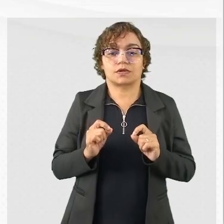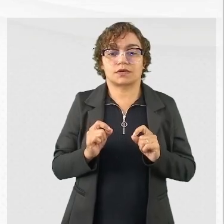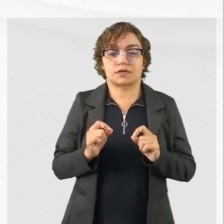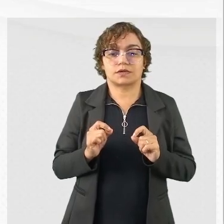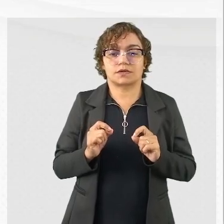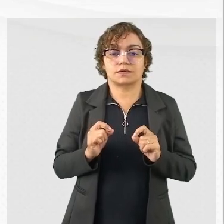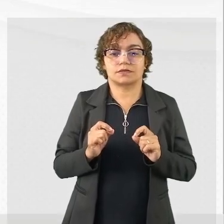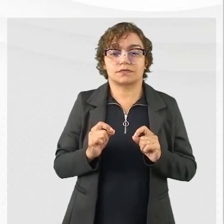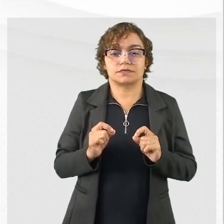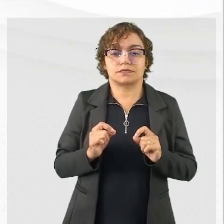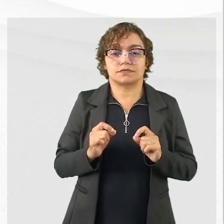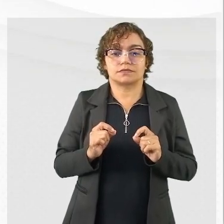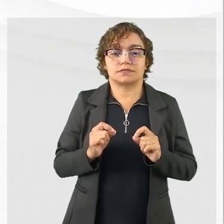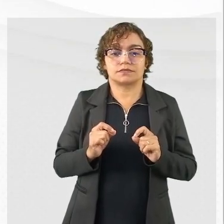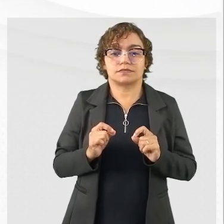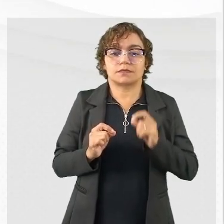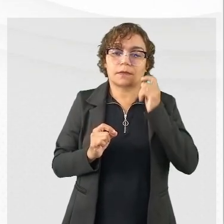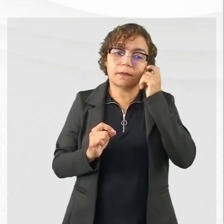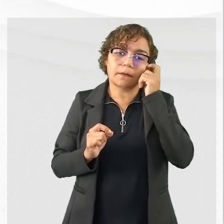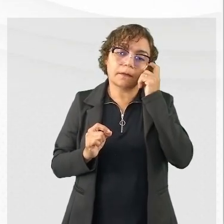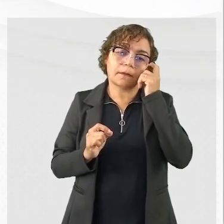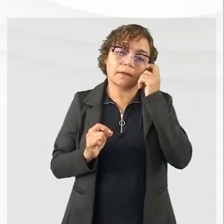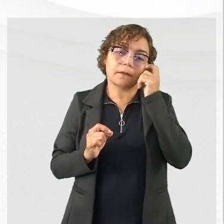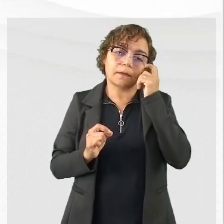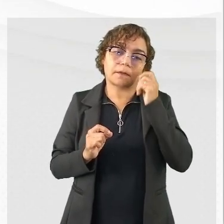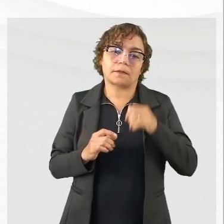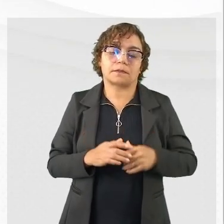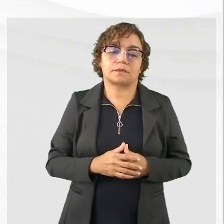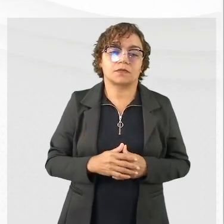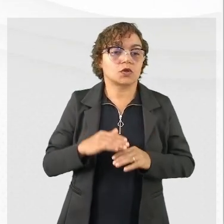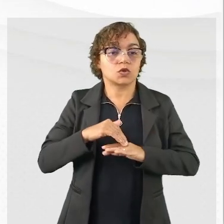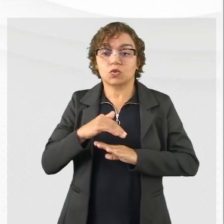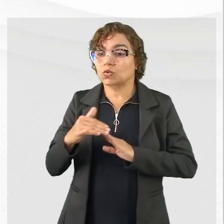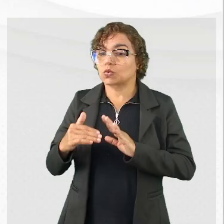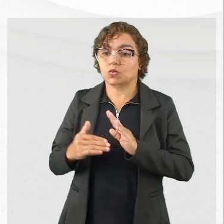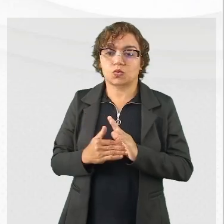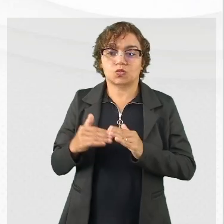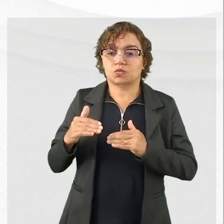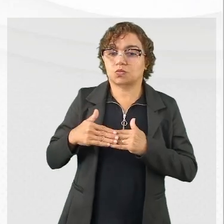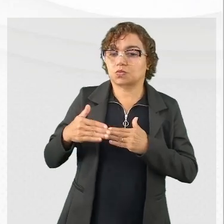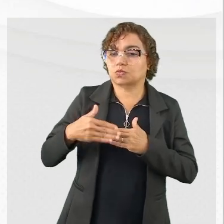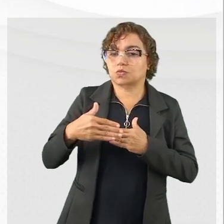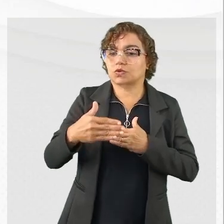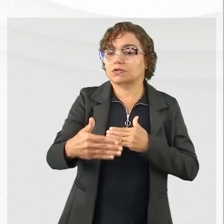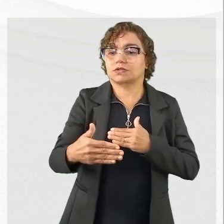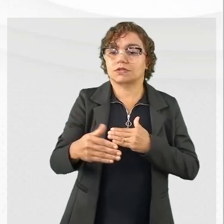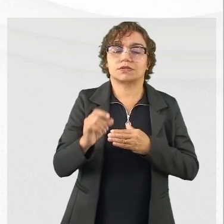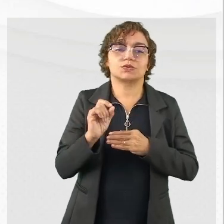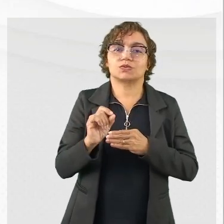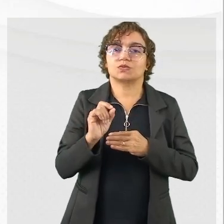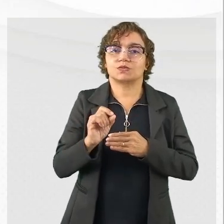que está todo né? Todo esse processo aqui, ó, está no